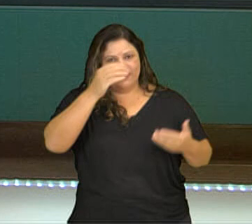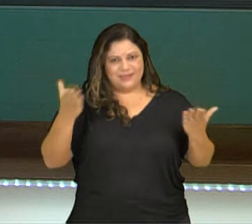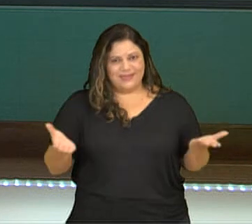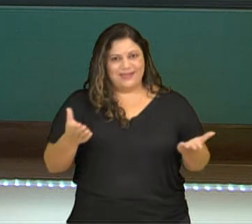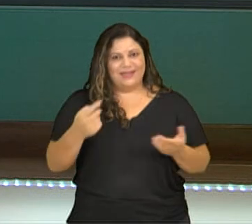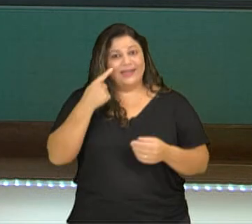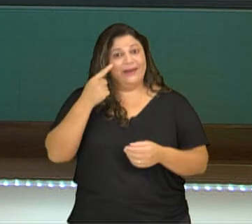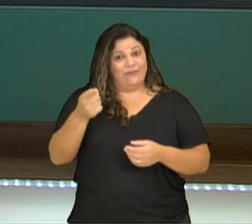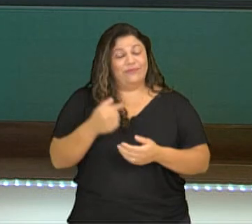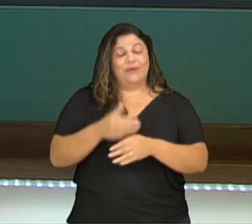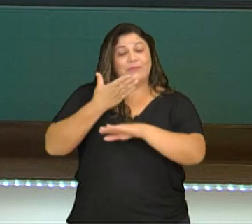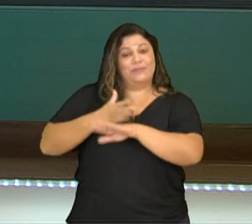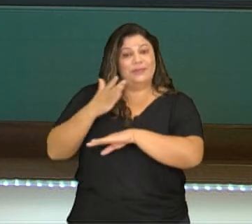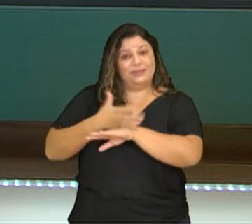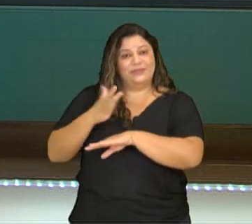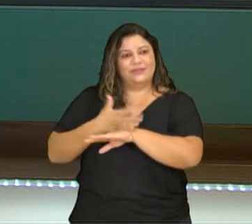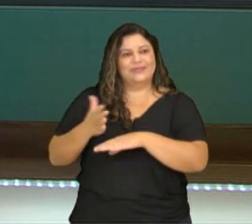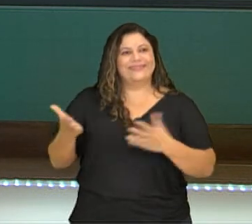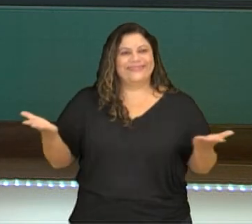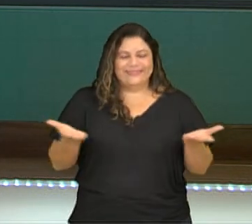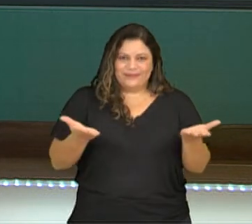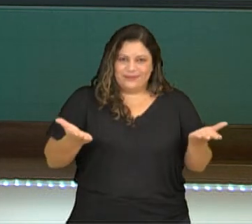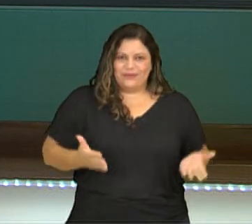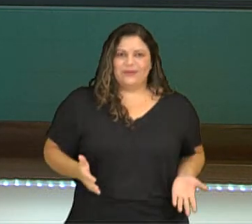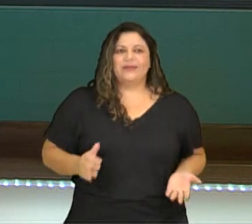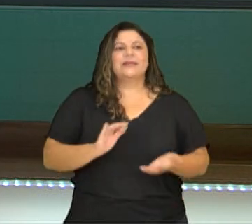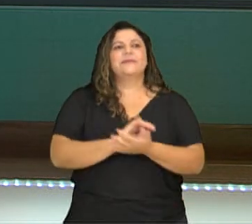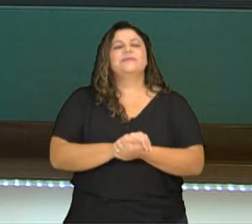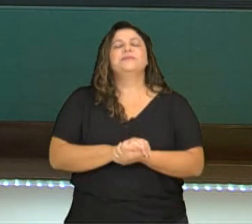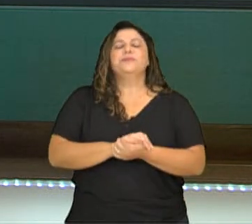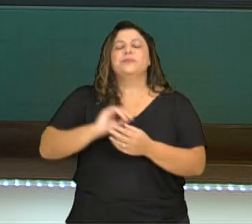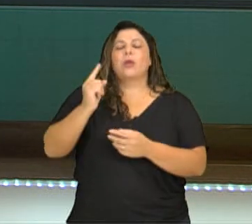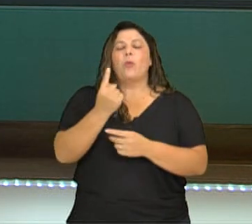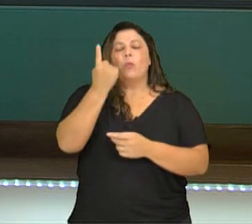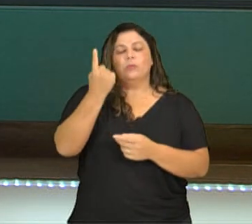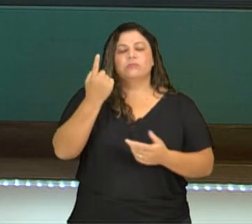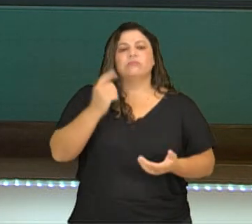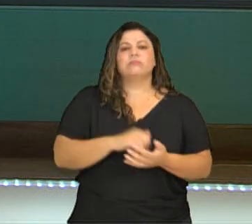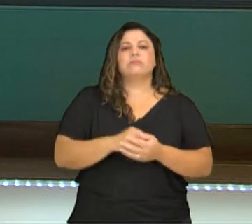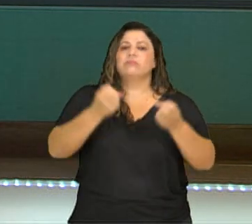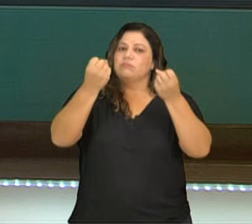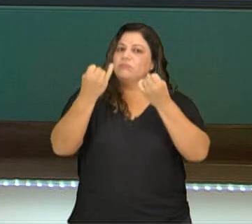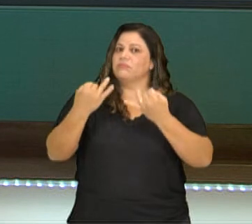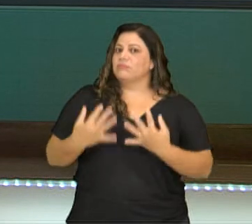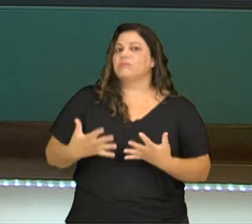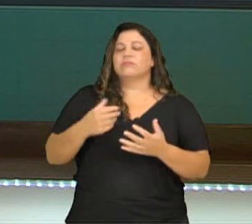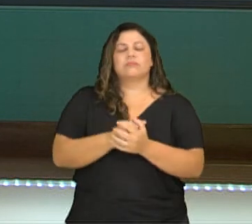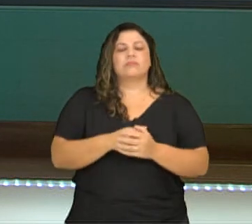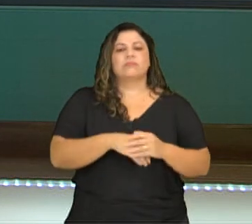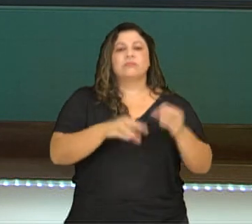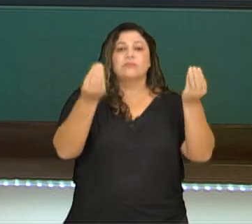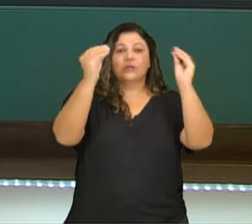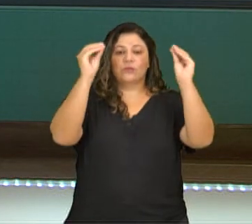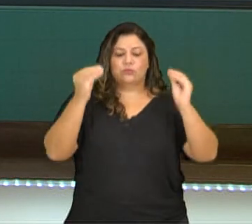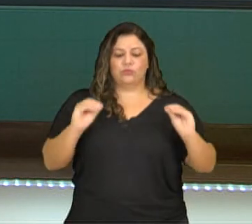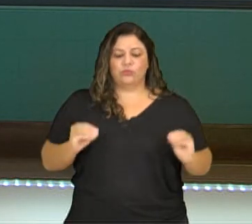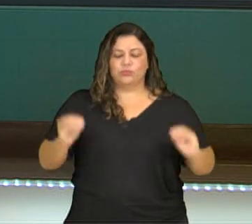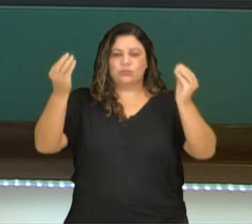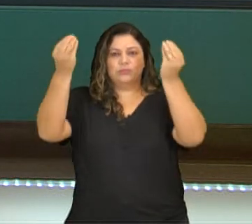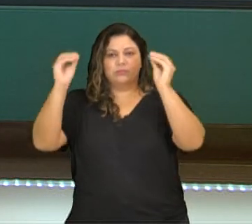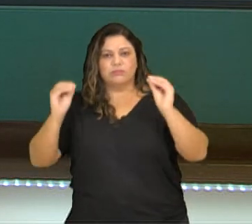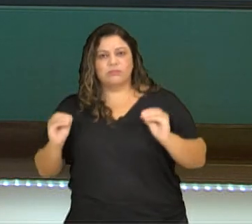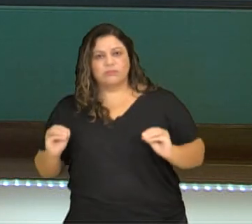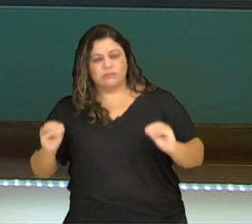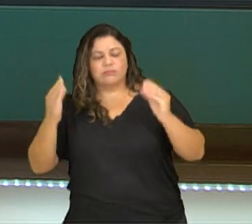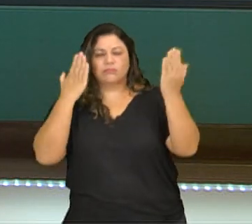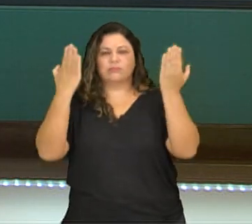o nosso primeiro praticando, ok? O praticando 1, ele fala assim: complete os diagramas